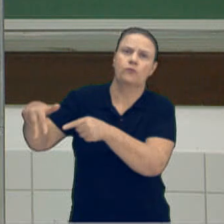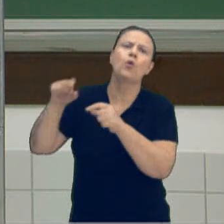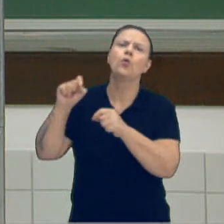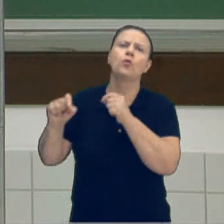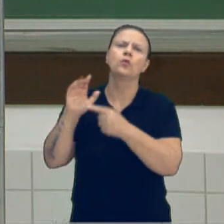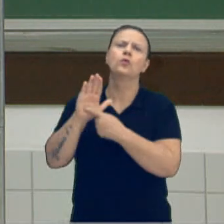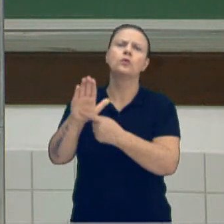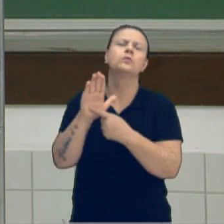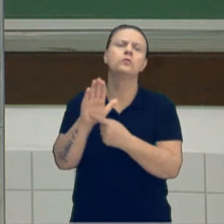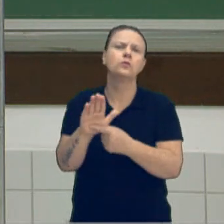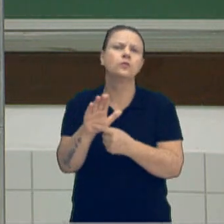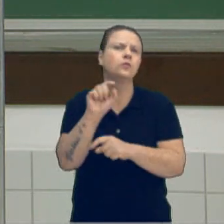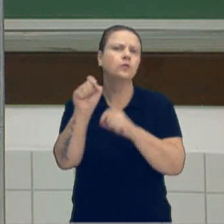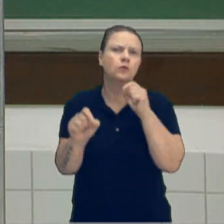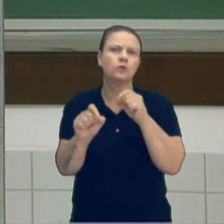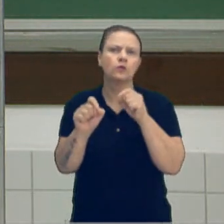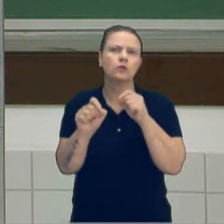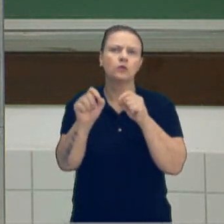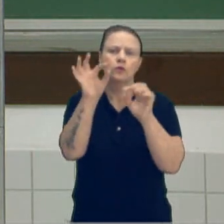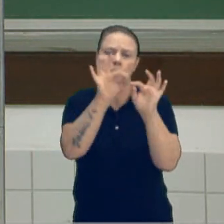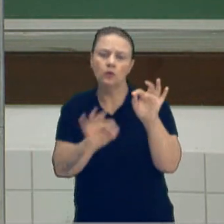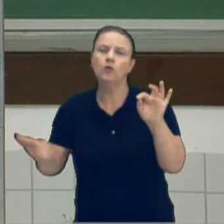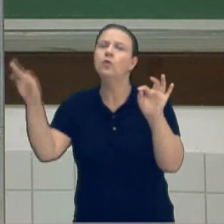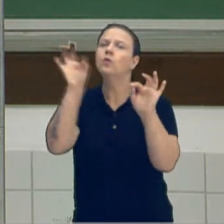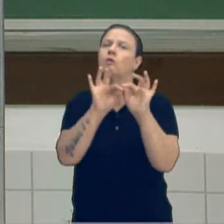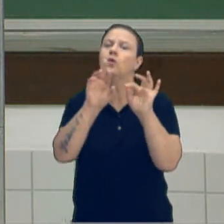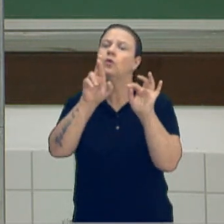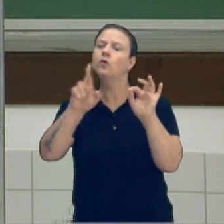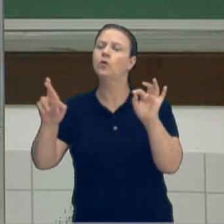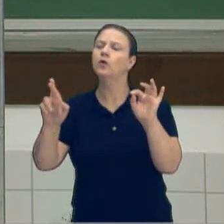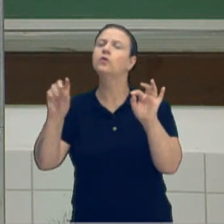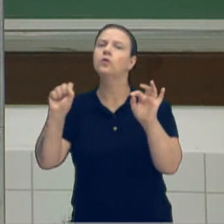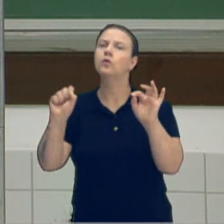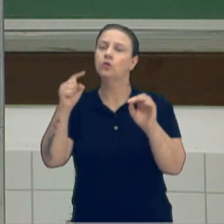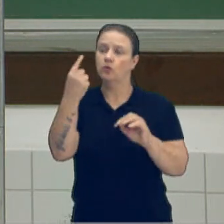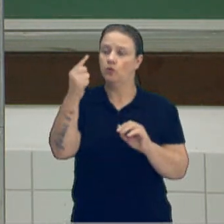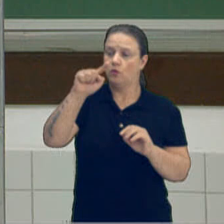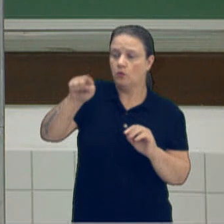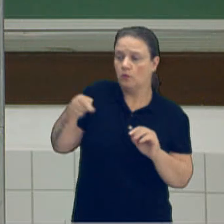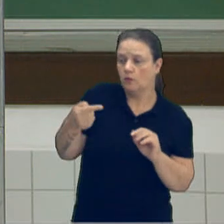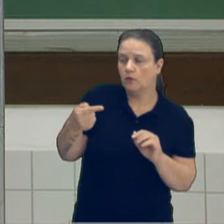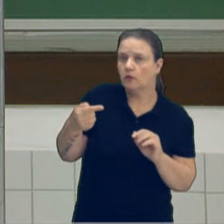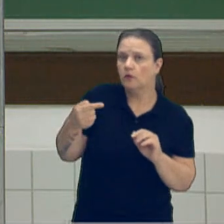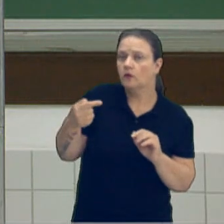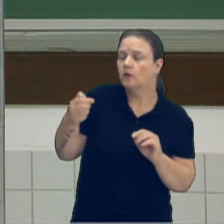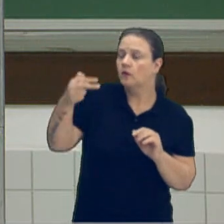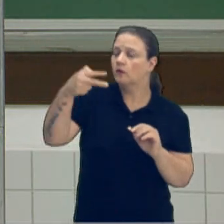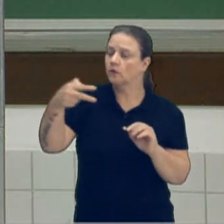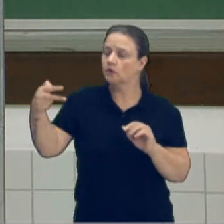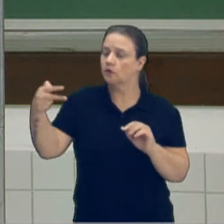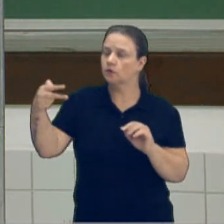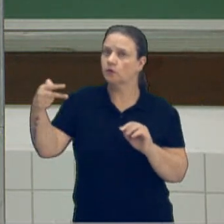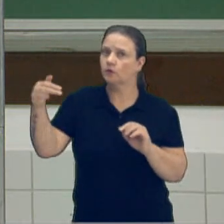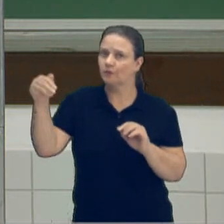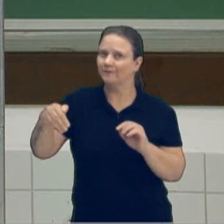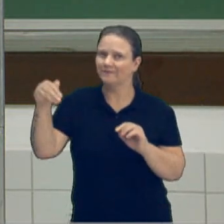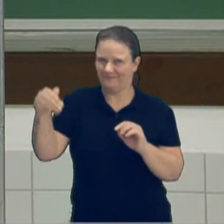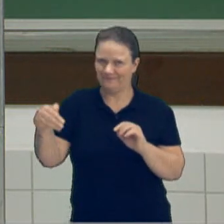raia 2, o raio vai ser o quê? 1,22 m maior, tá? Então, o novo raio vai